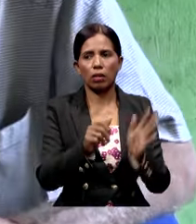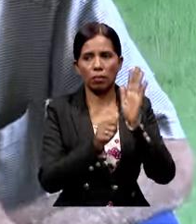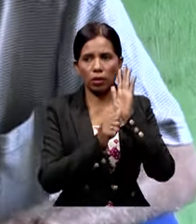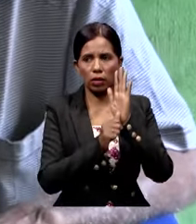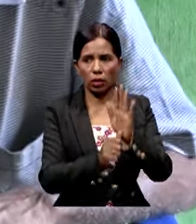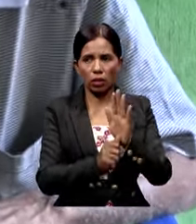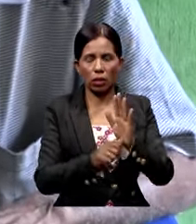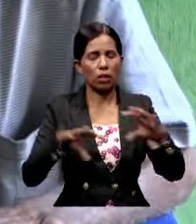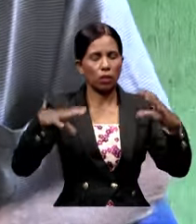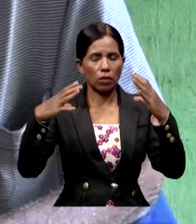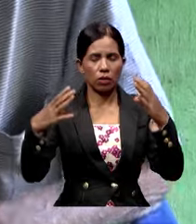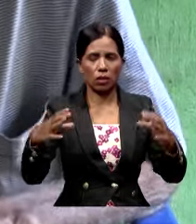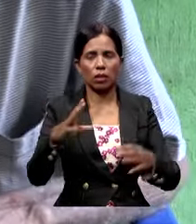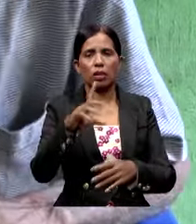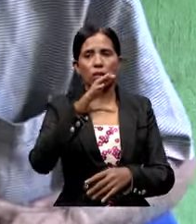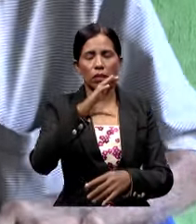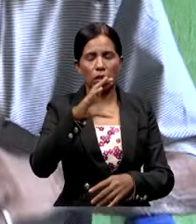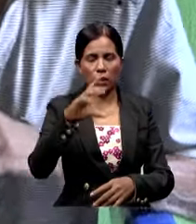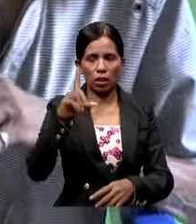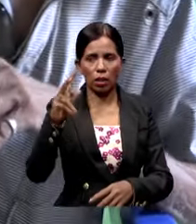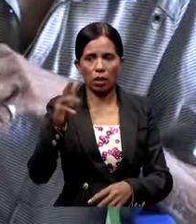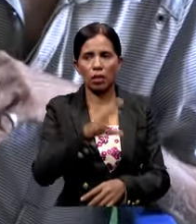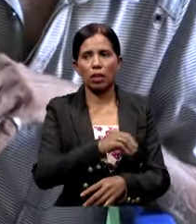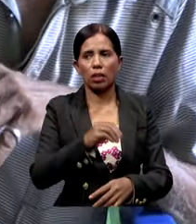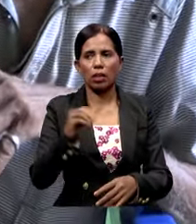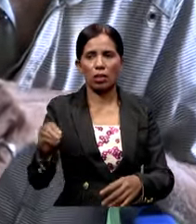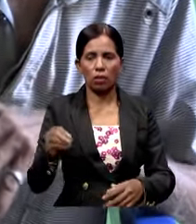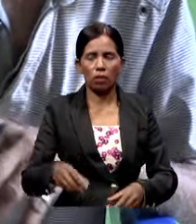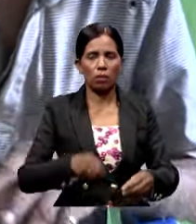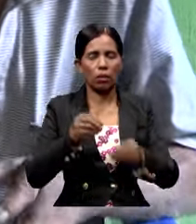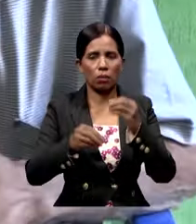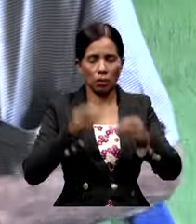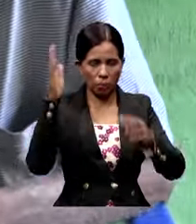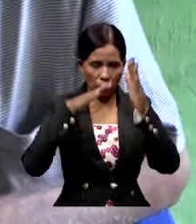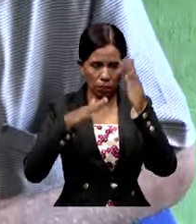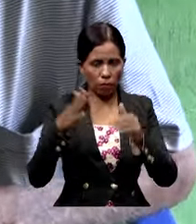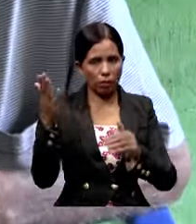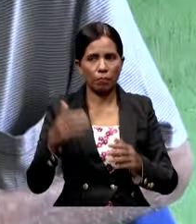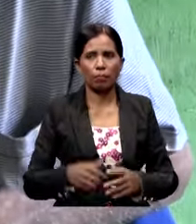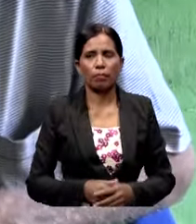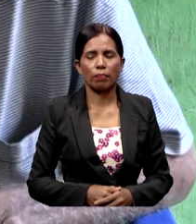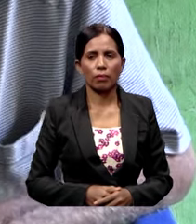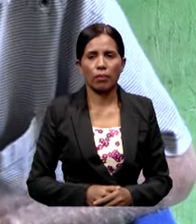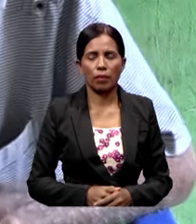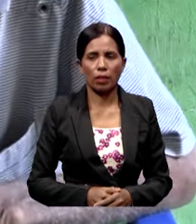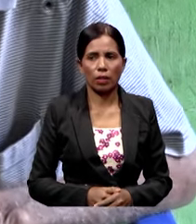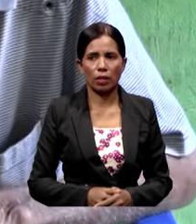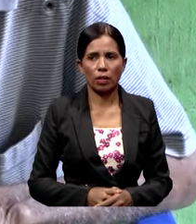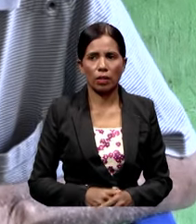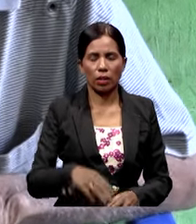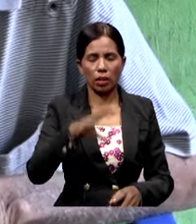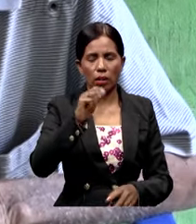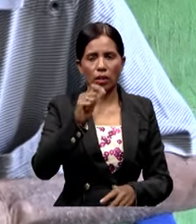ba parte Conselho Combatente Libertação Nacional ho de soluciona problema refere. Oi, companheiro de Naran,